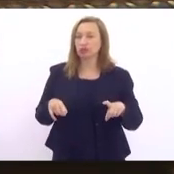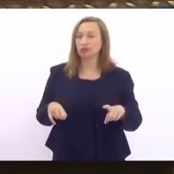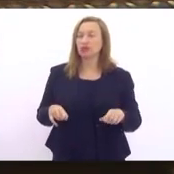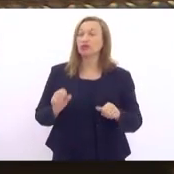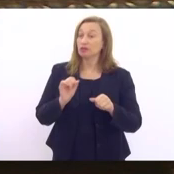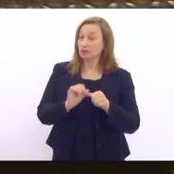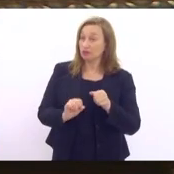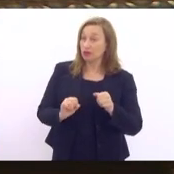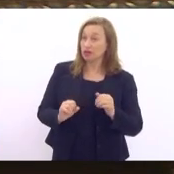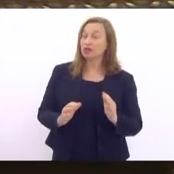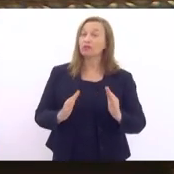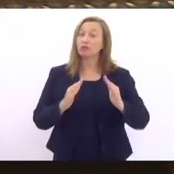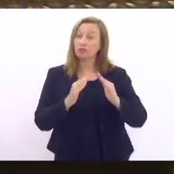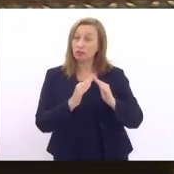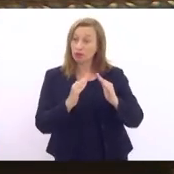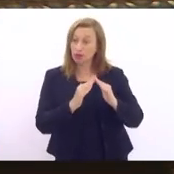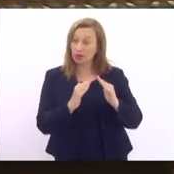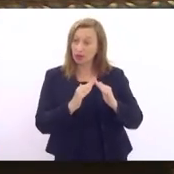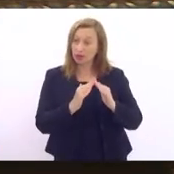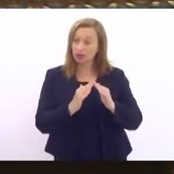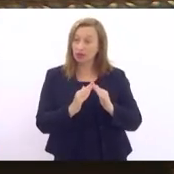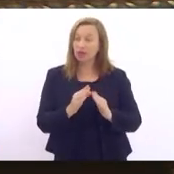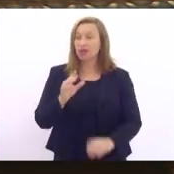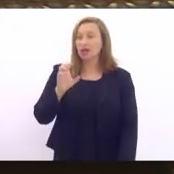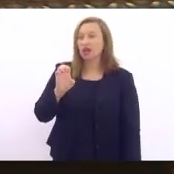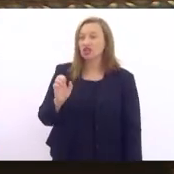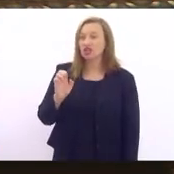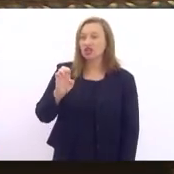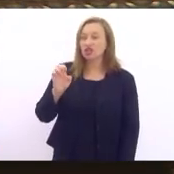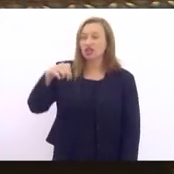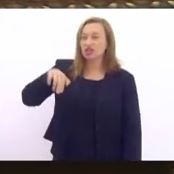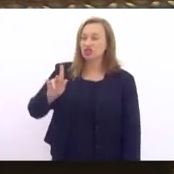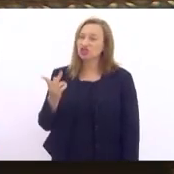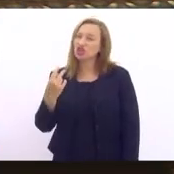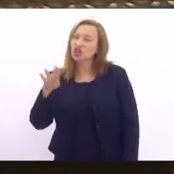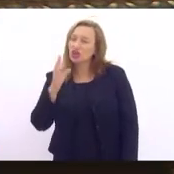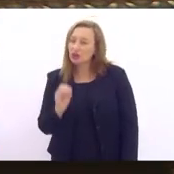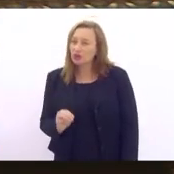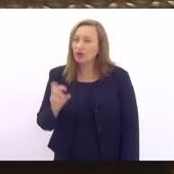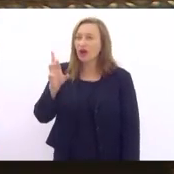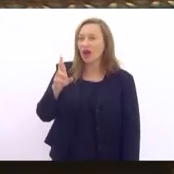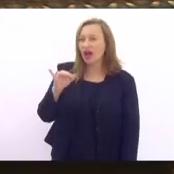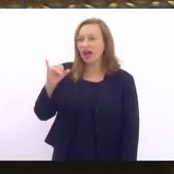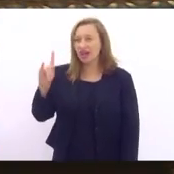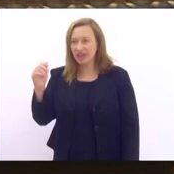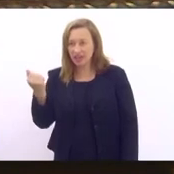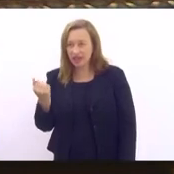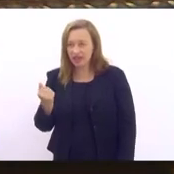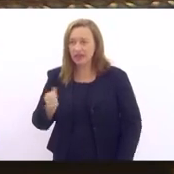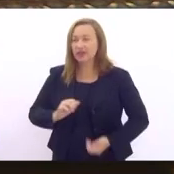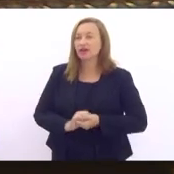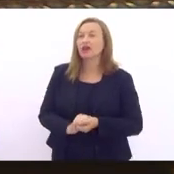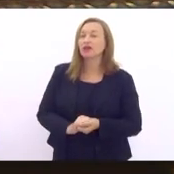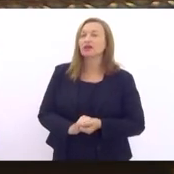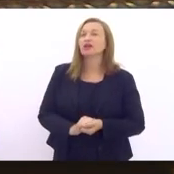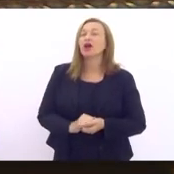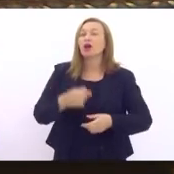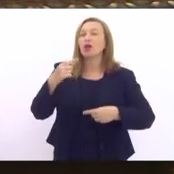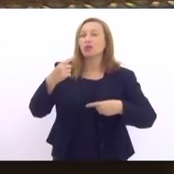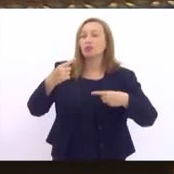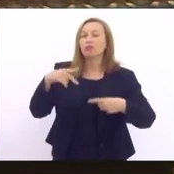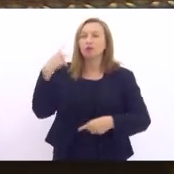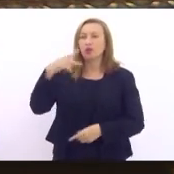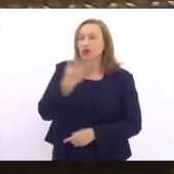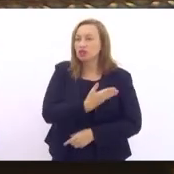do Engenho da Rainha, um dos conjuntos habitacionais fruto da política pública tocada pela Companhia Estadual